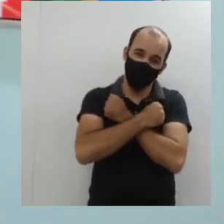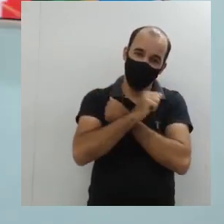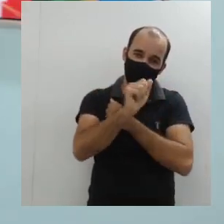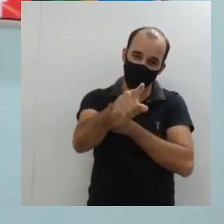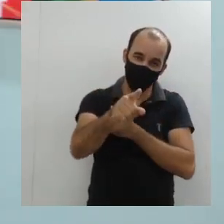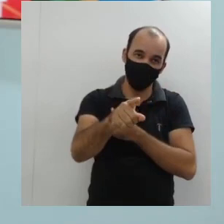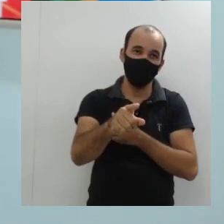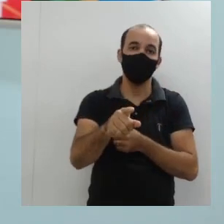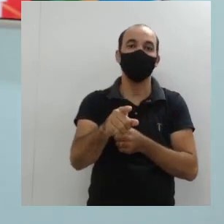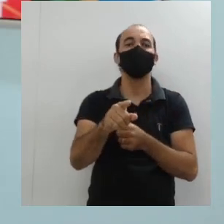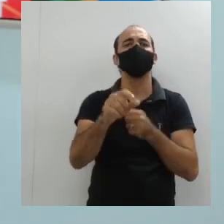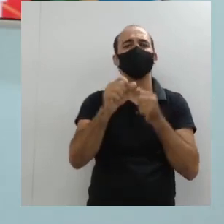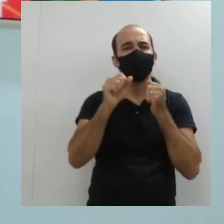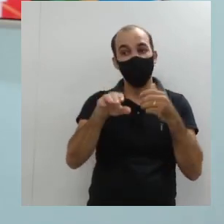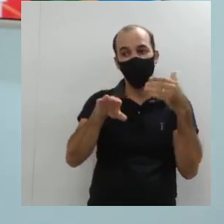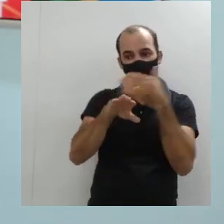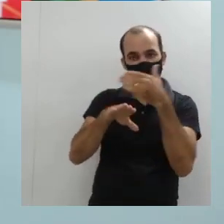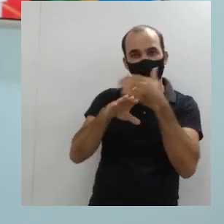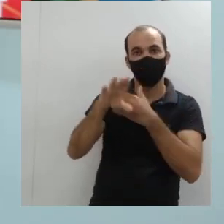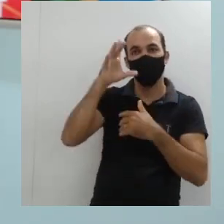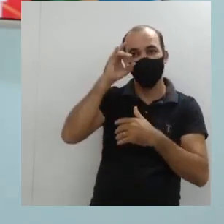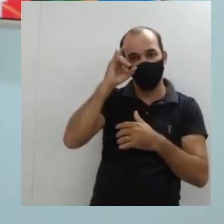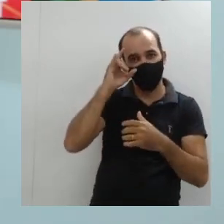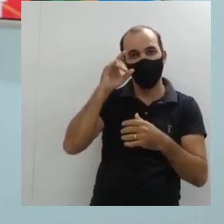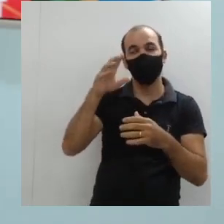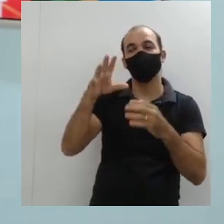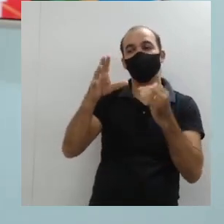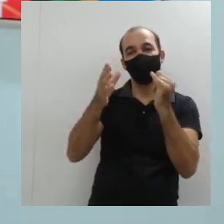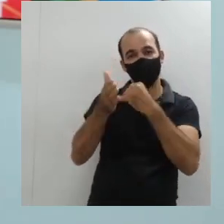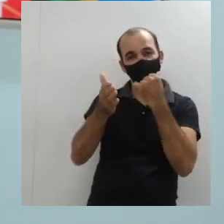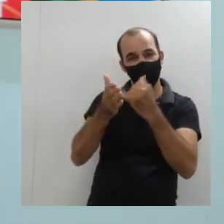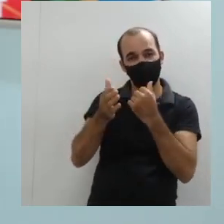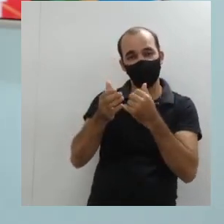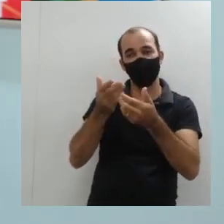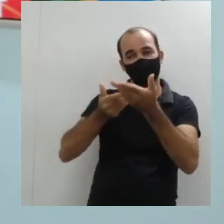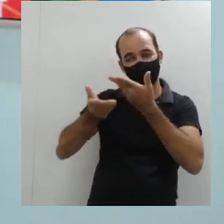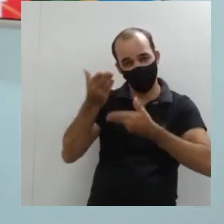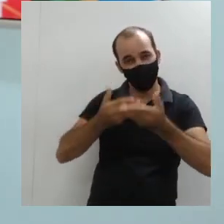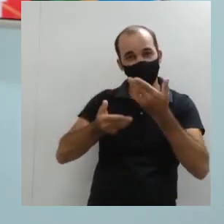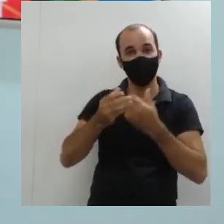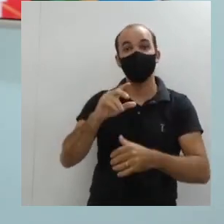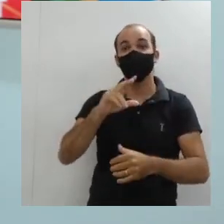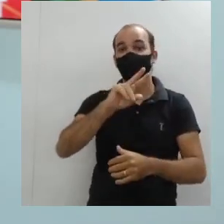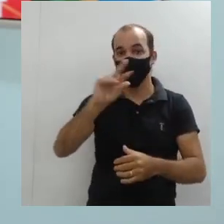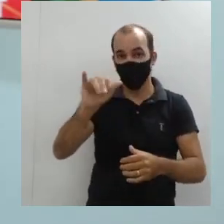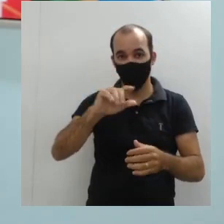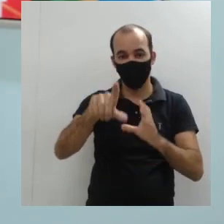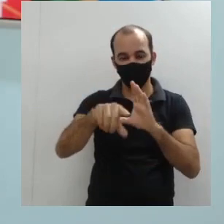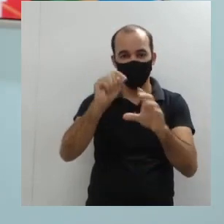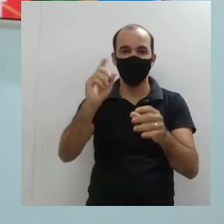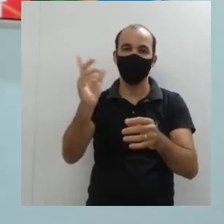entrar lá no Marconi, @marconi1977, participar do nosso desafio e até